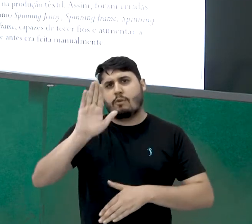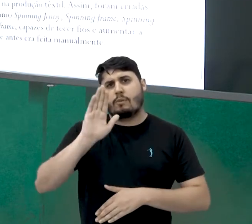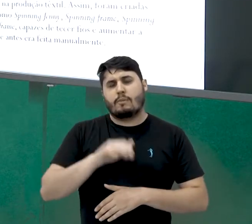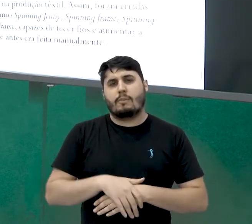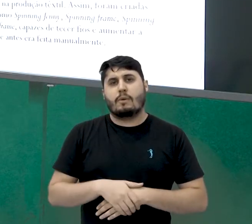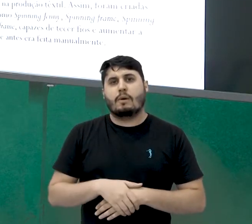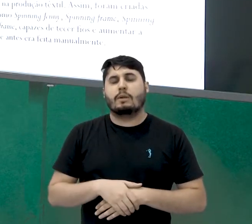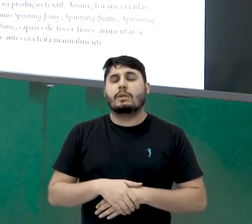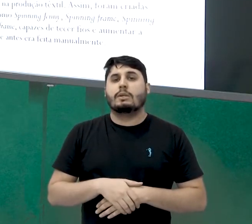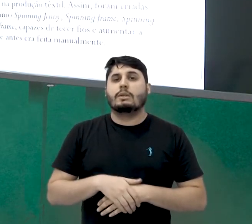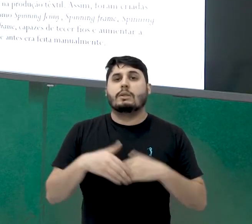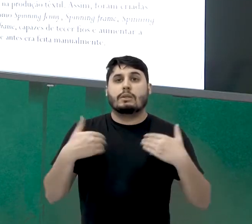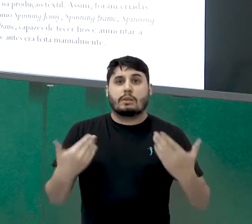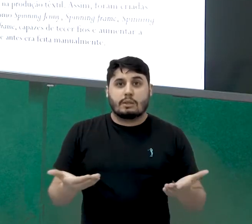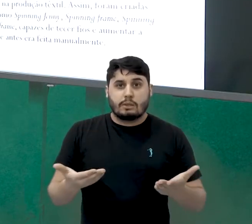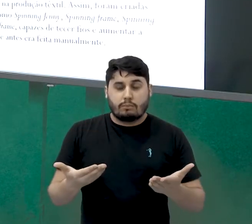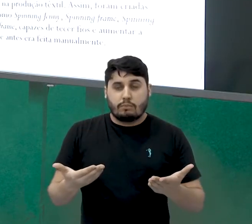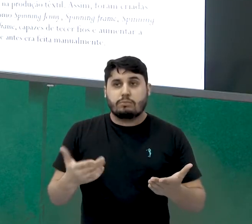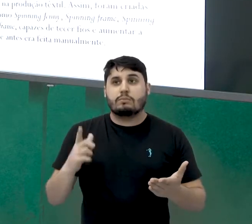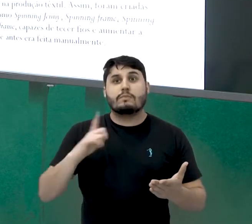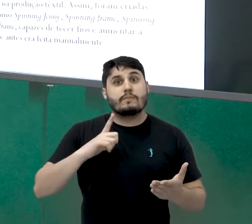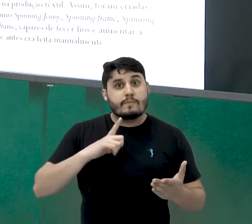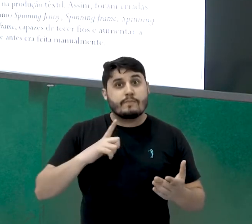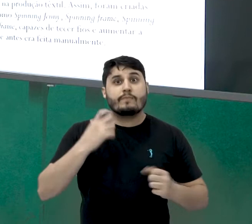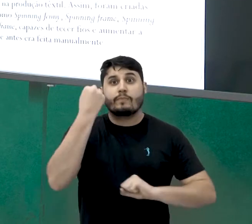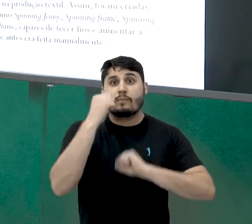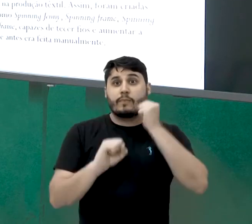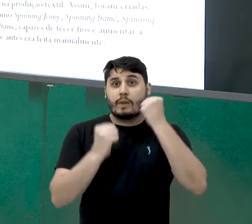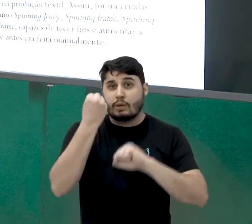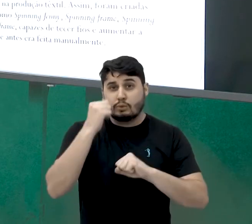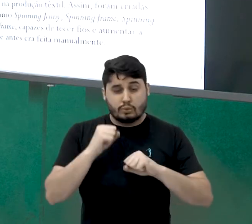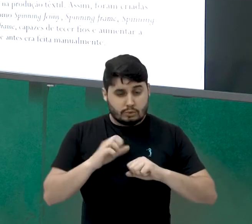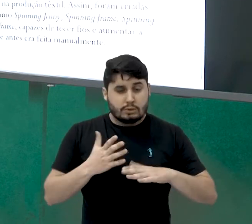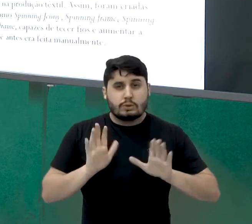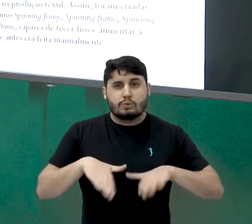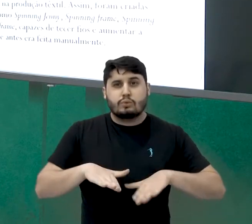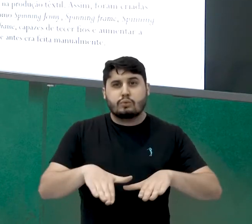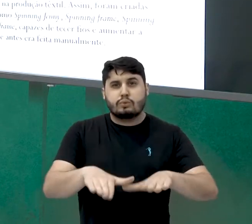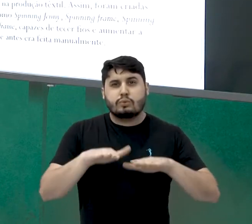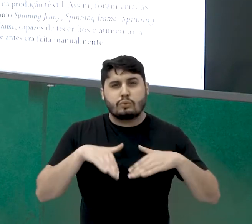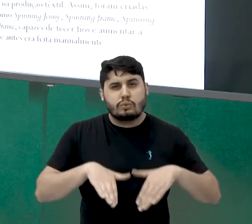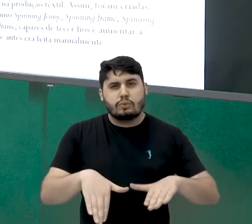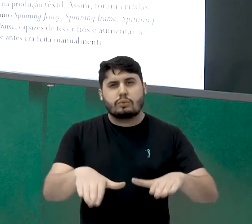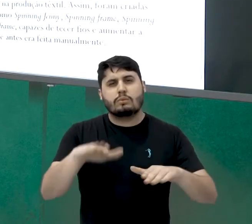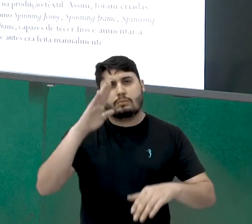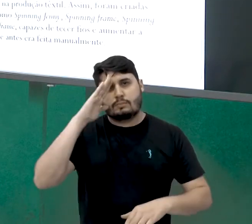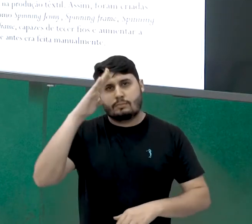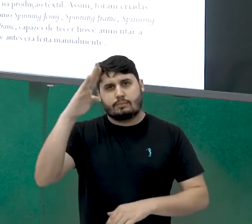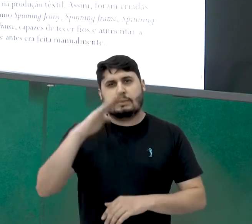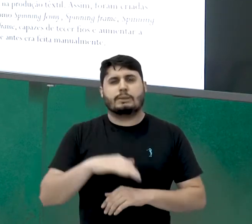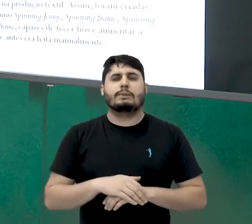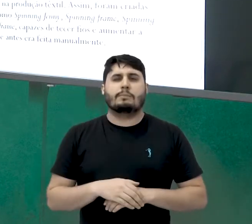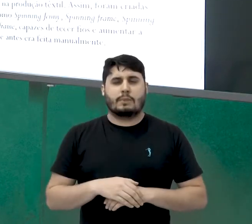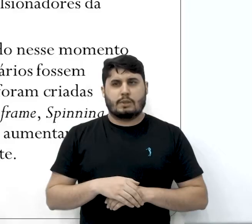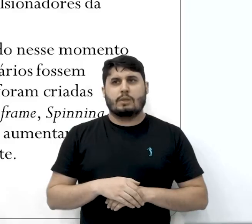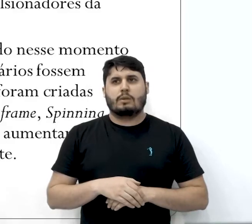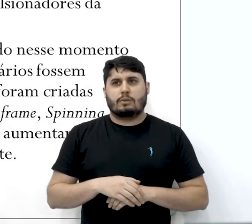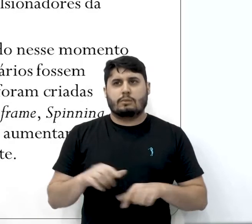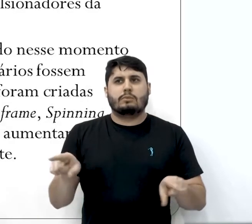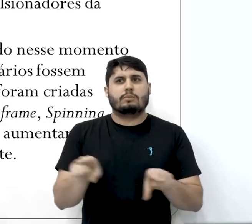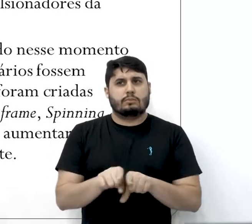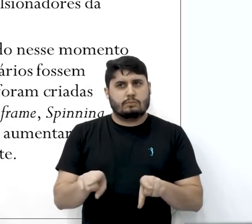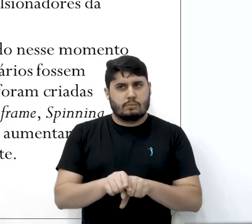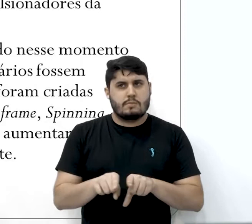indústria pesada e a indústria têxtil, que foram as duas principais, né? Metalúrgica, siderúrgica, a indústria de bens de produção e a